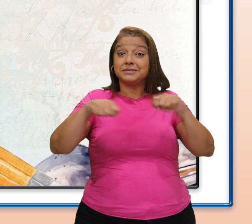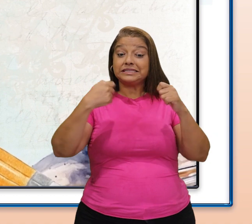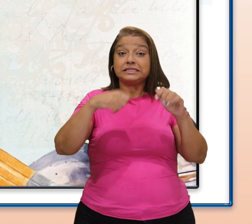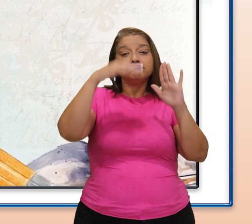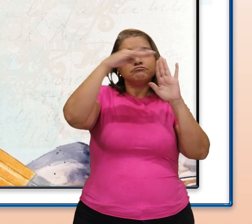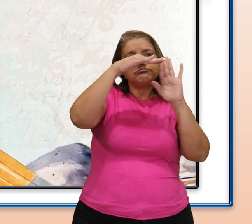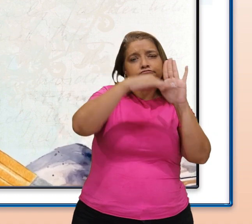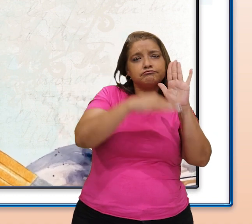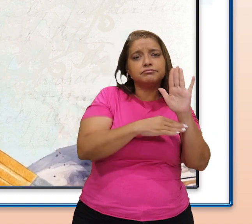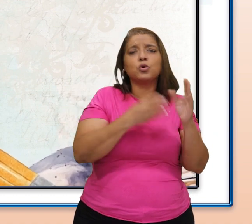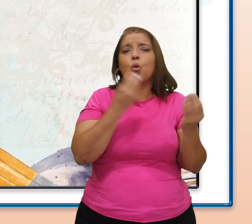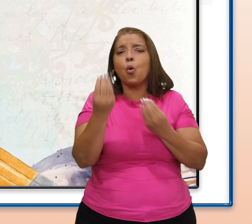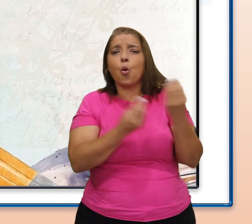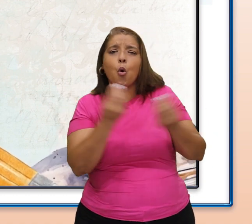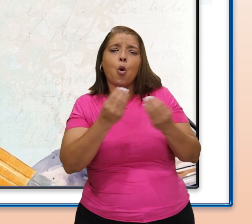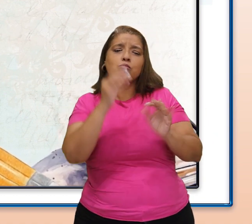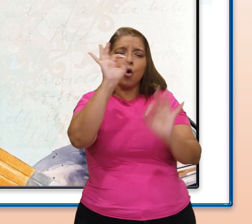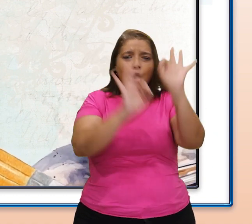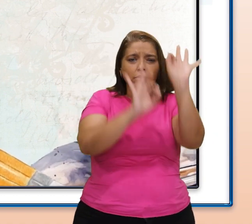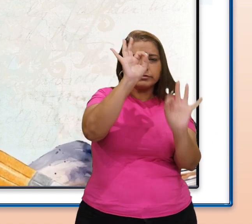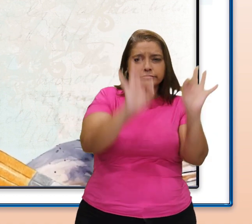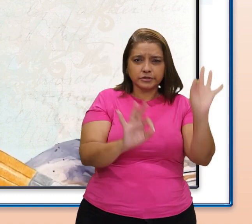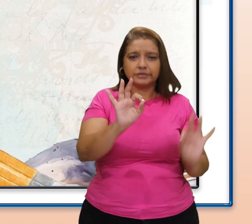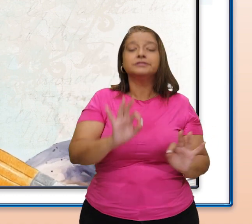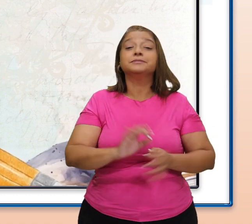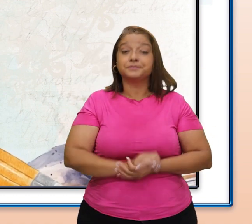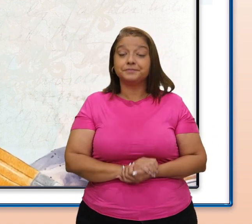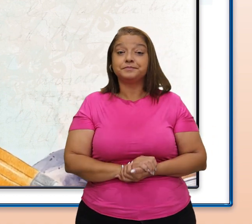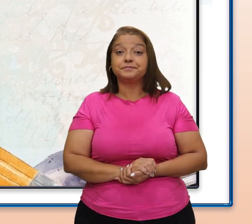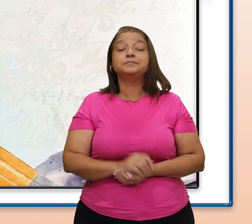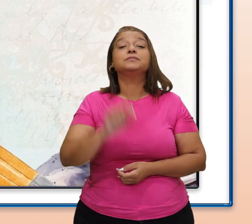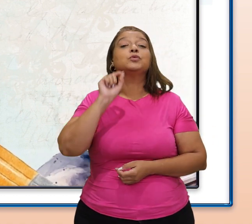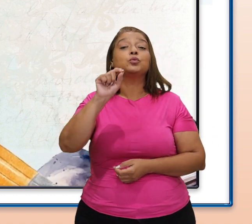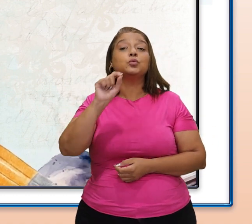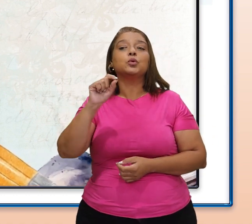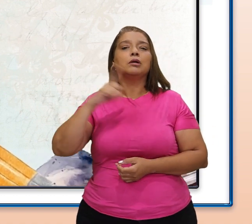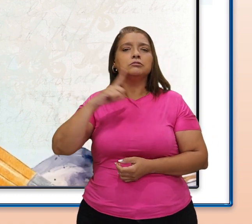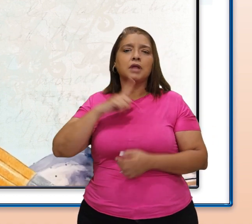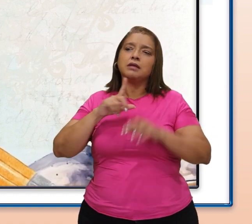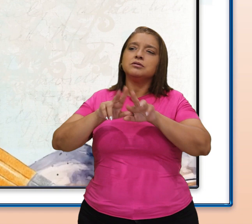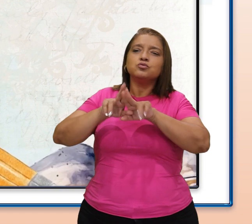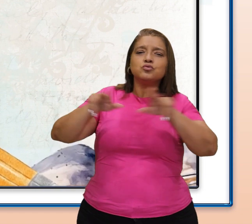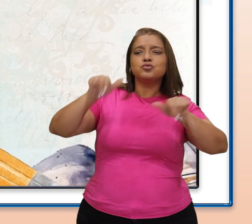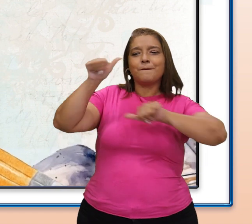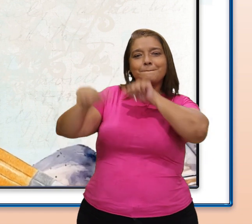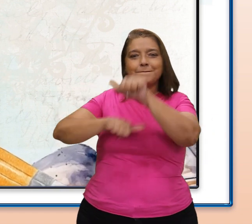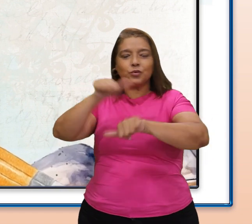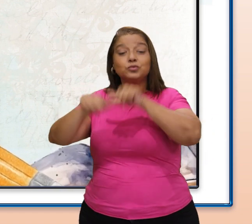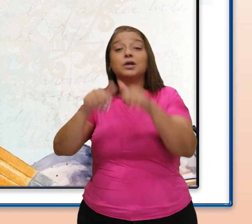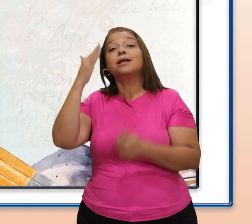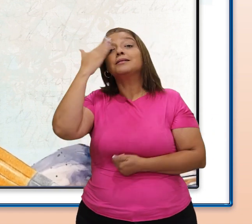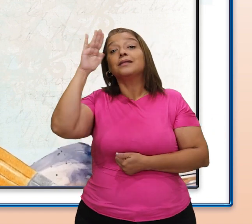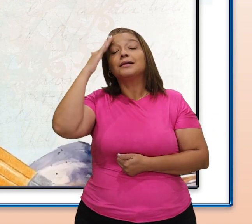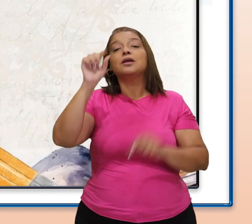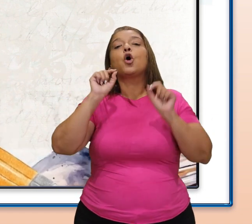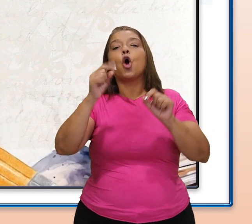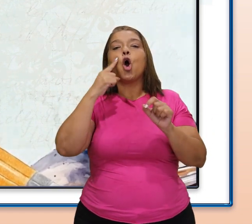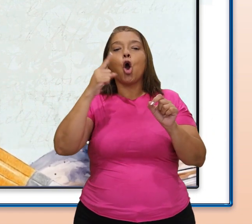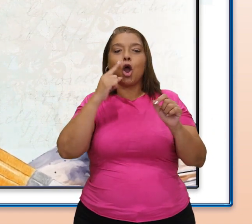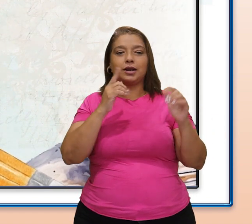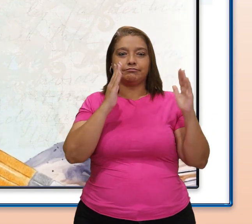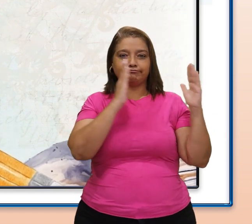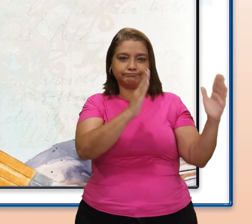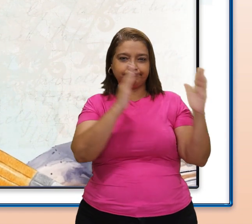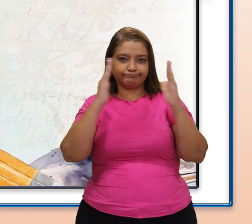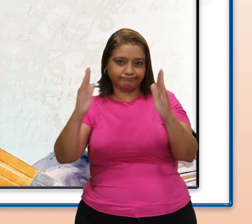esquema de constituição, de organização, que, salvo algumas alterações, compreendem as seguintes